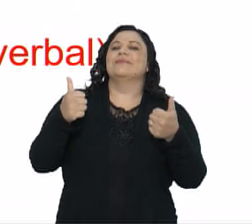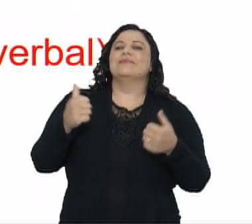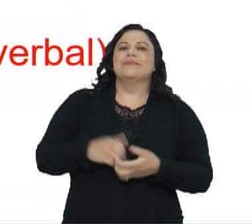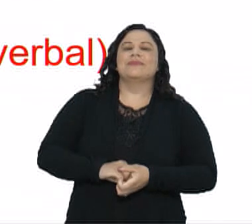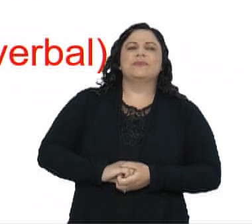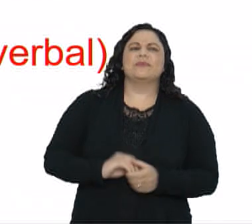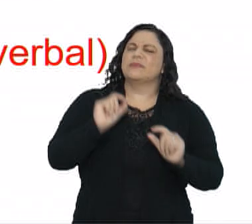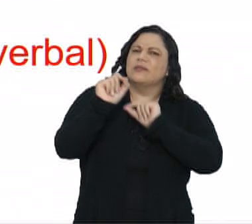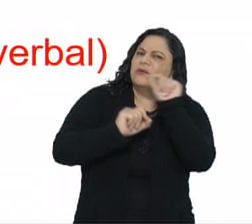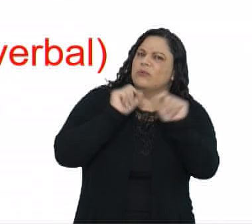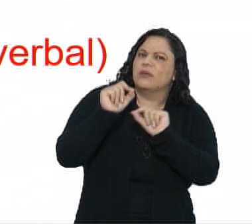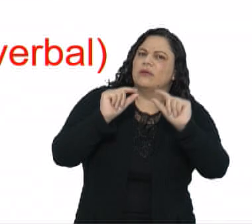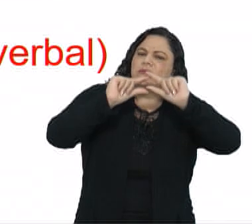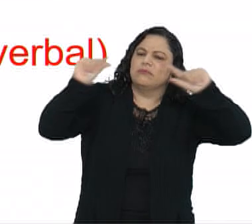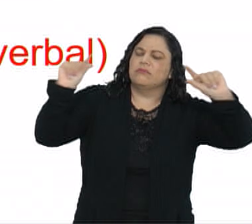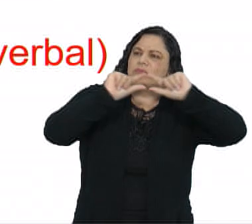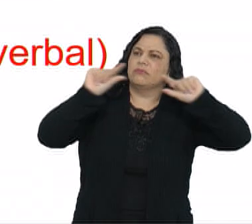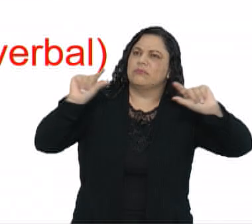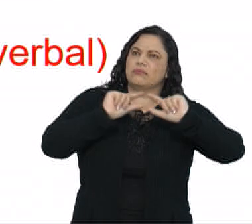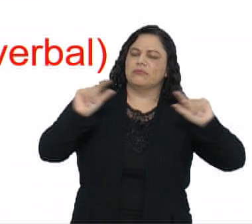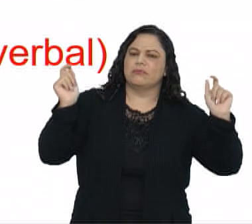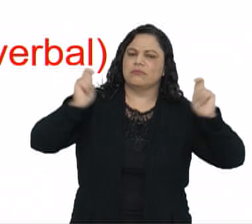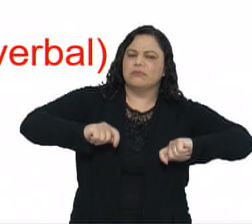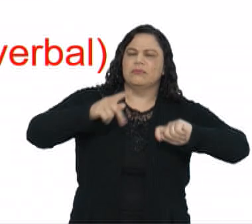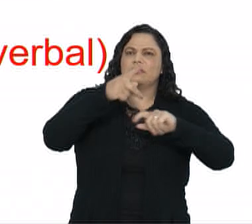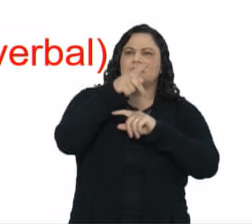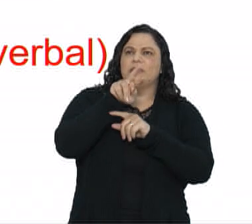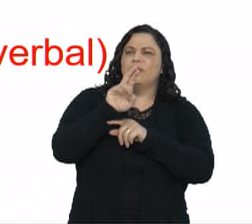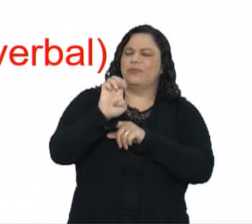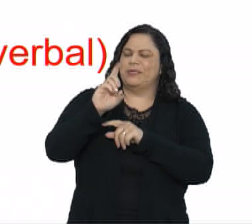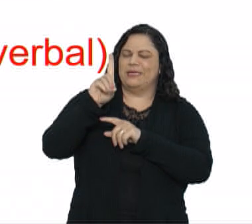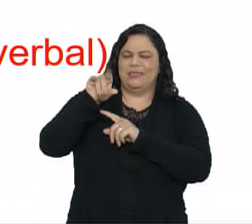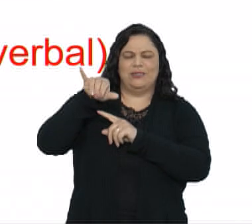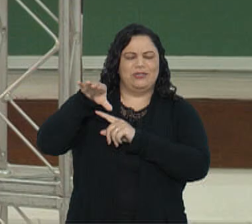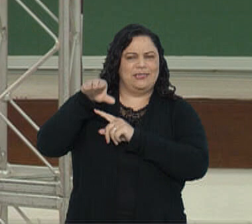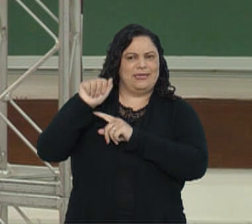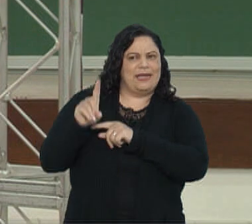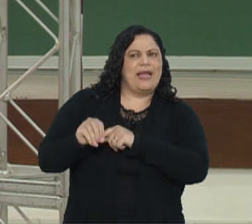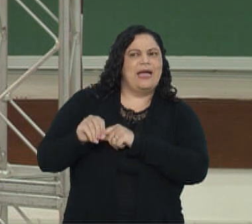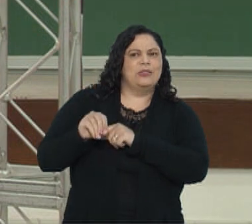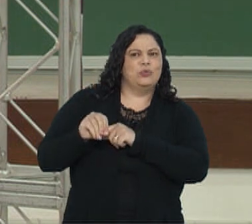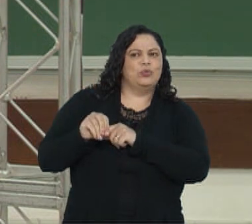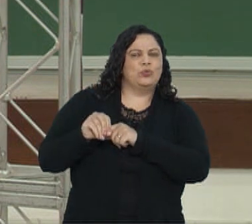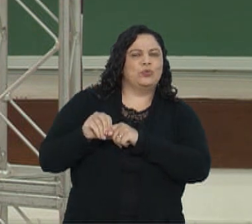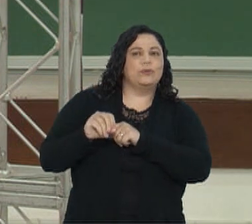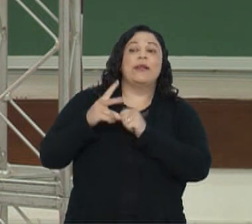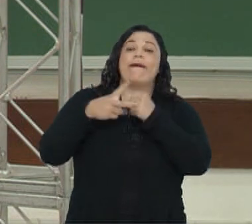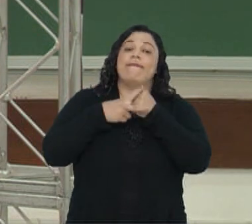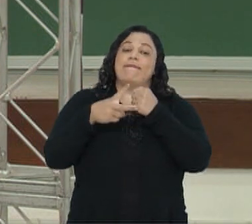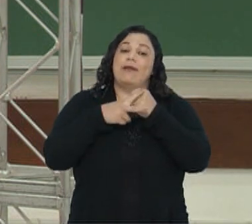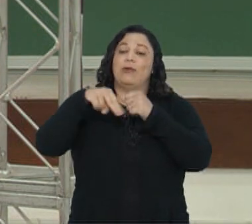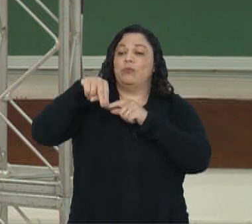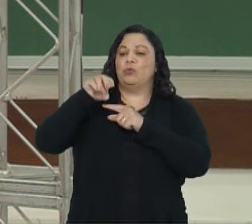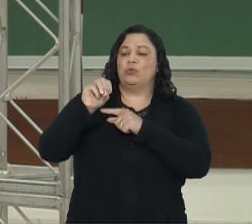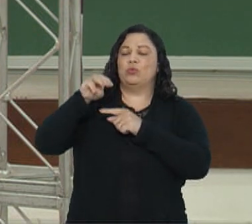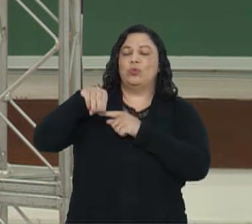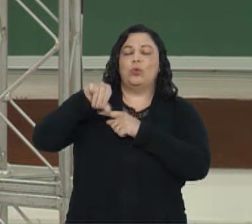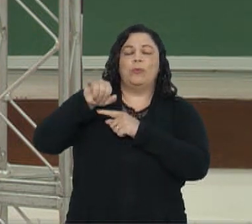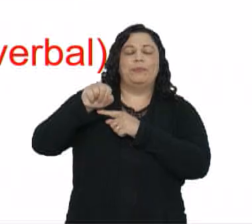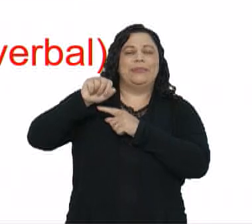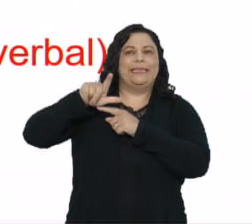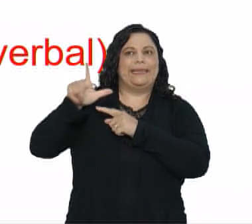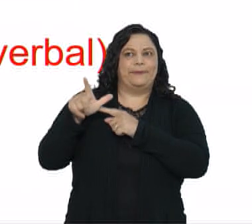Quais frases abaixo possuem predicado verbo nominal? Então, um verbo de ação e um predicativo. Nós temos ali,